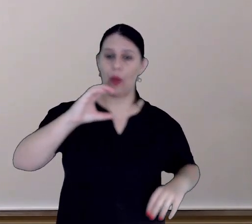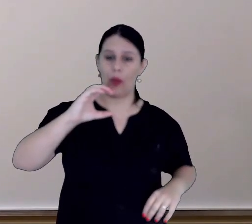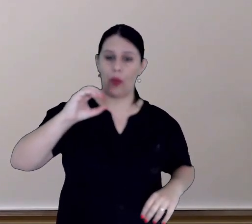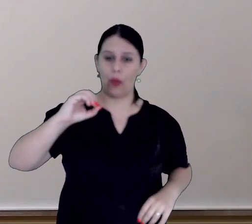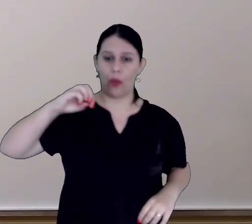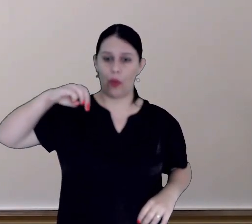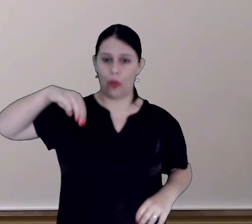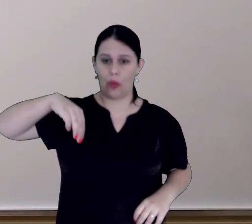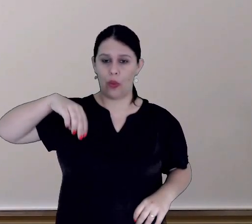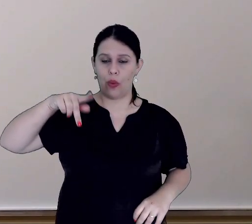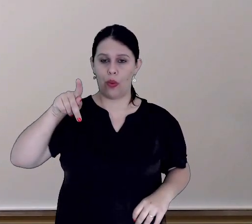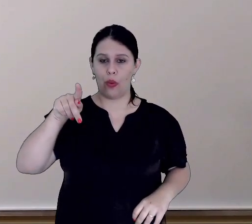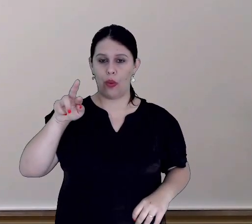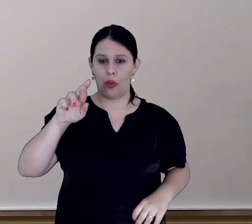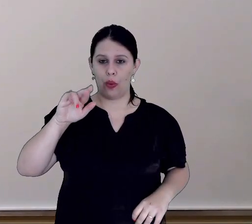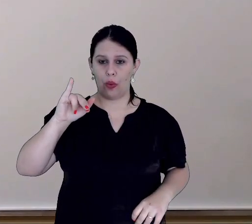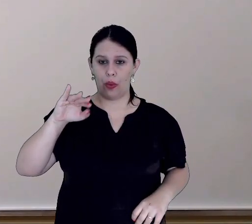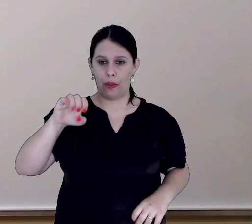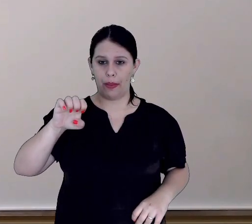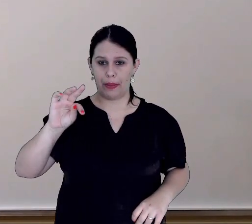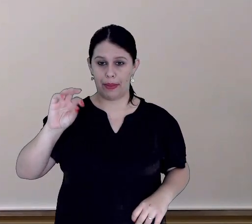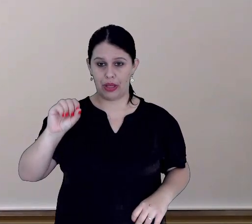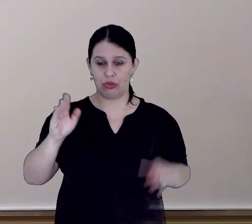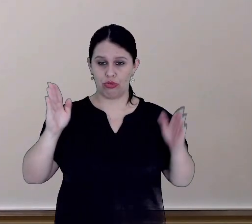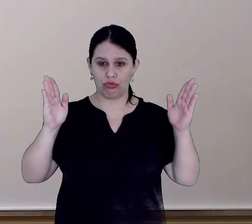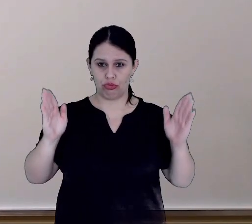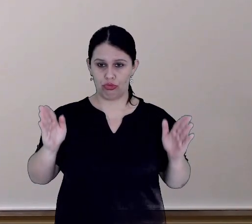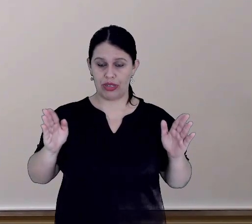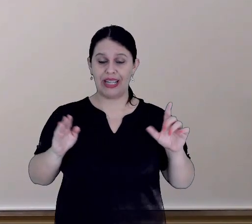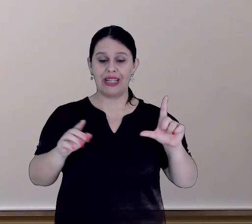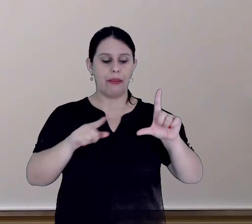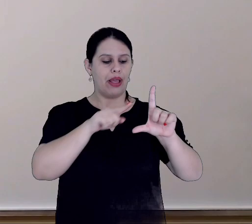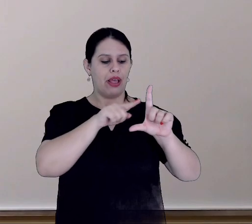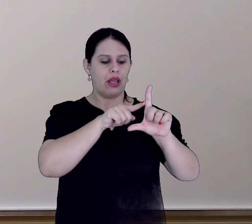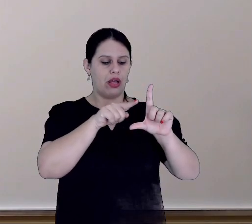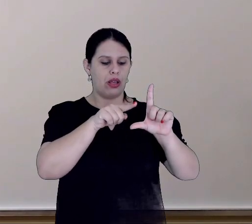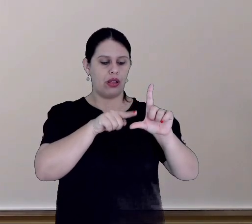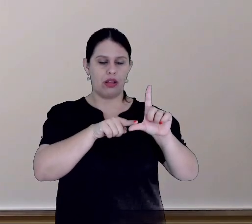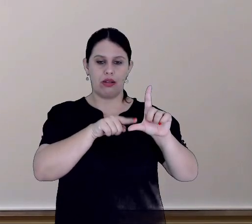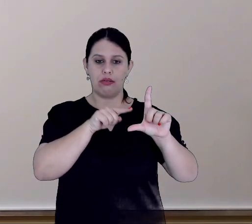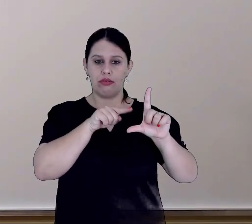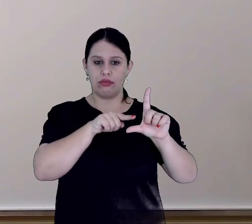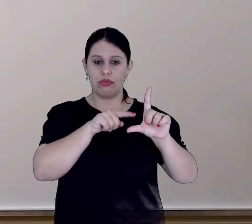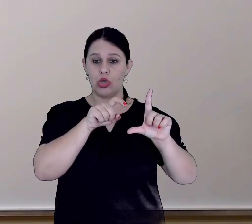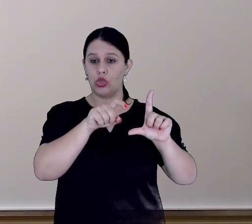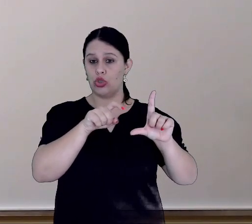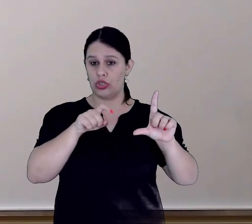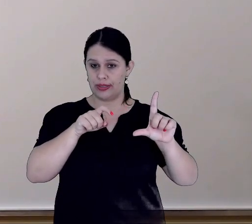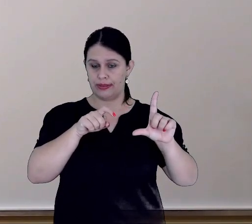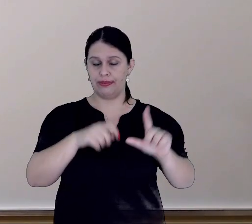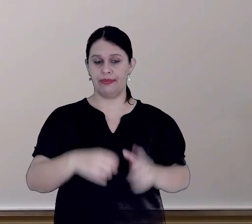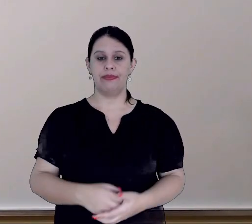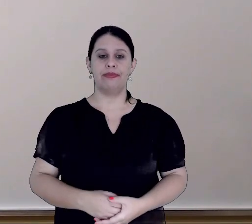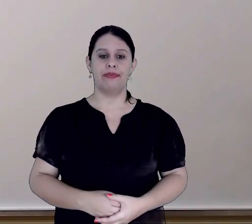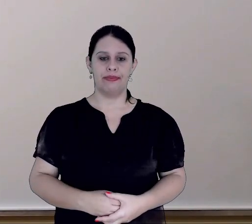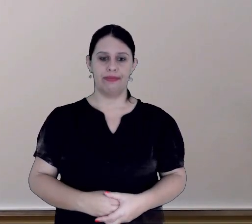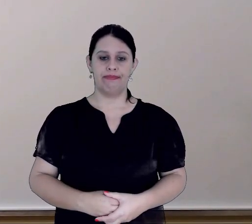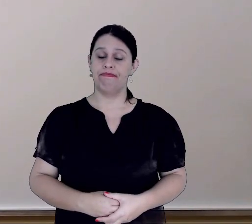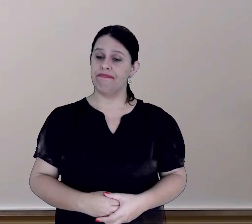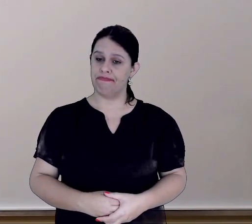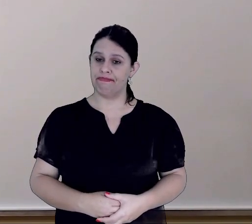comprimento do vetor Ou seja, o módulo dele E o seu ângulo com o eixo x